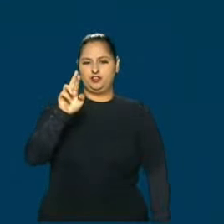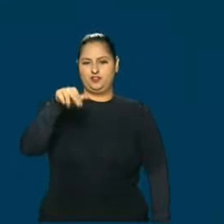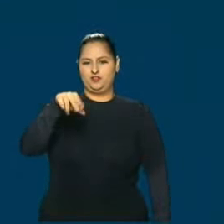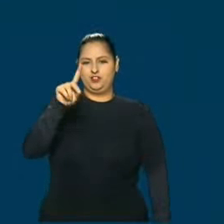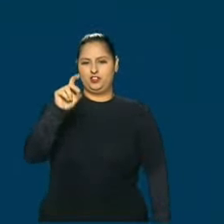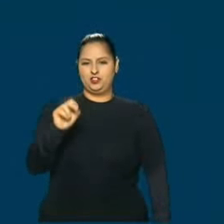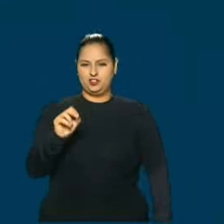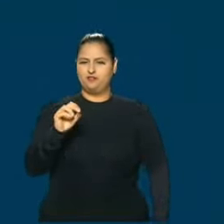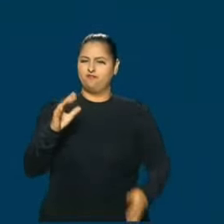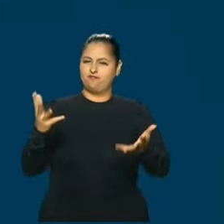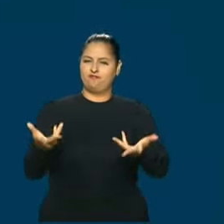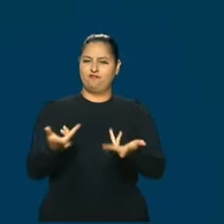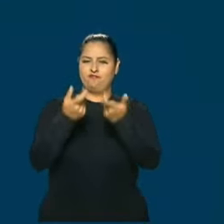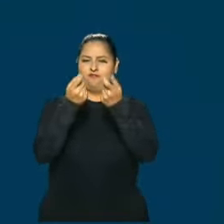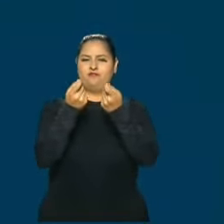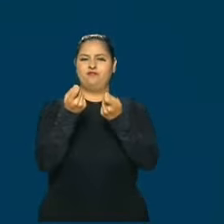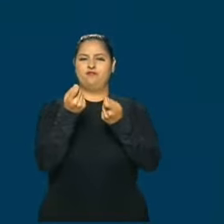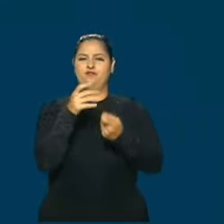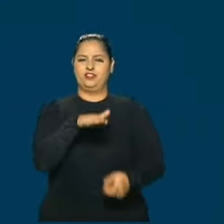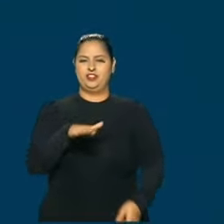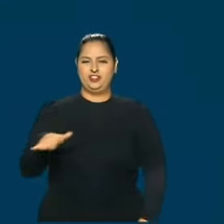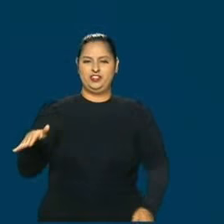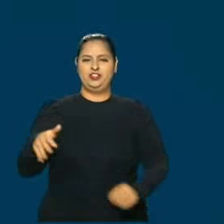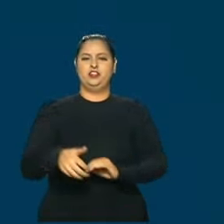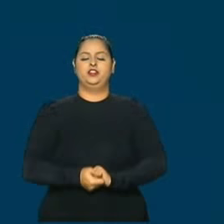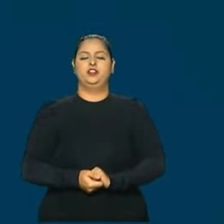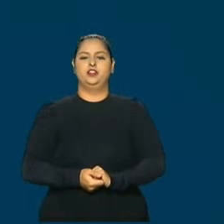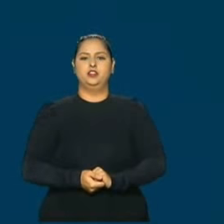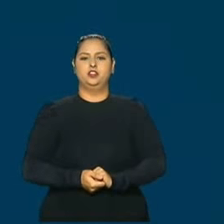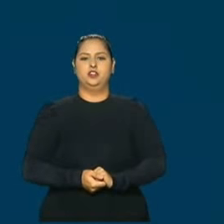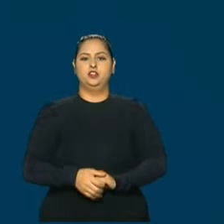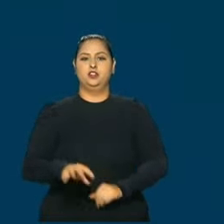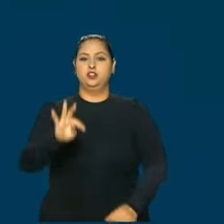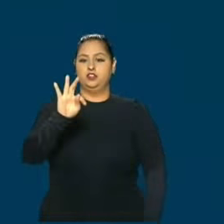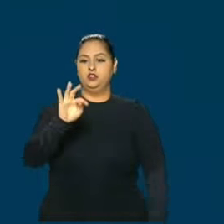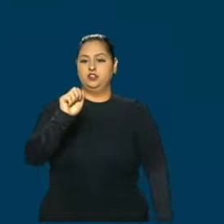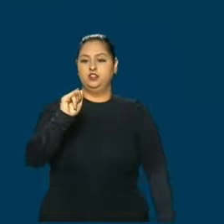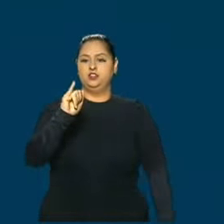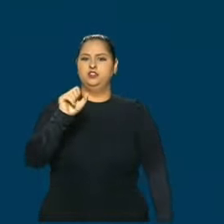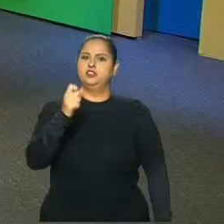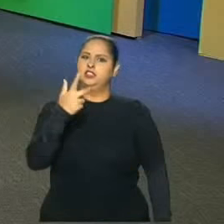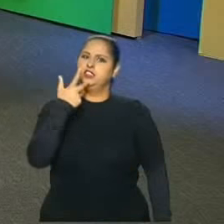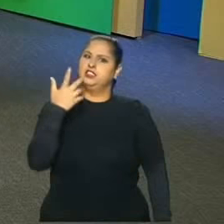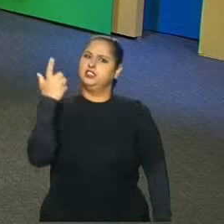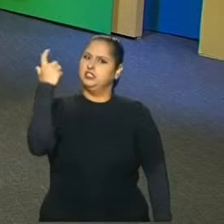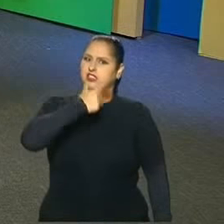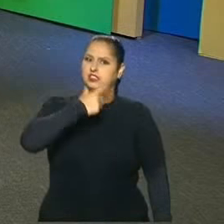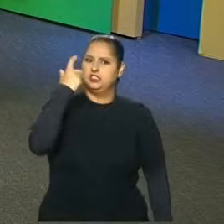molecada fantástica. Obrigado, Fernando. Thaís Reganelli, que lindeza esse coral.